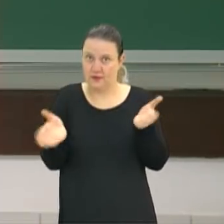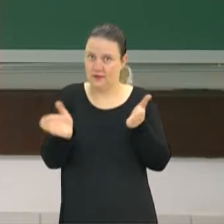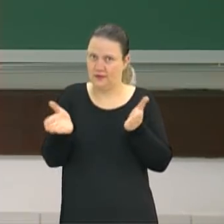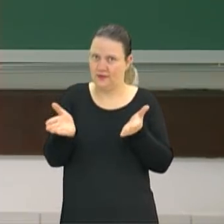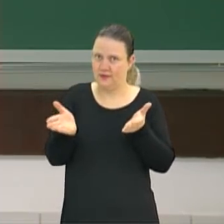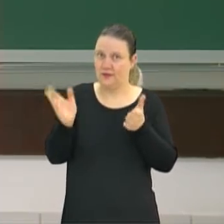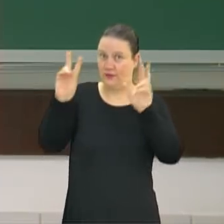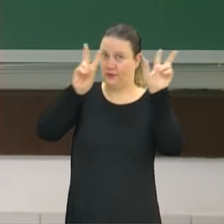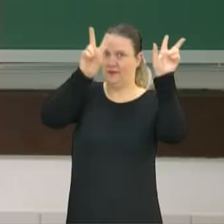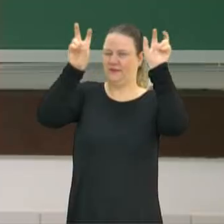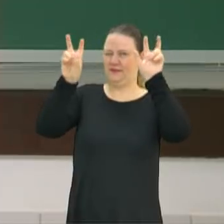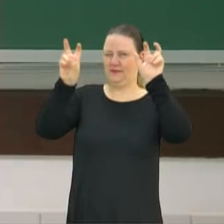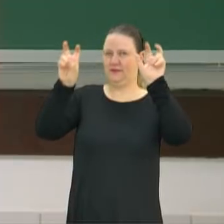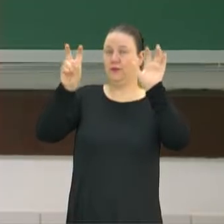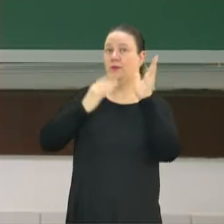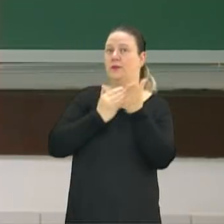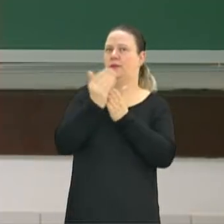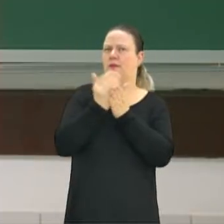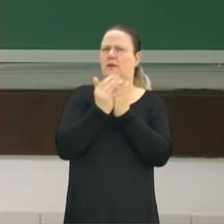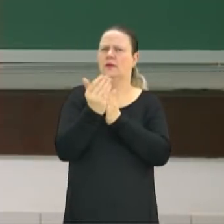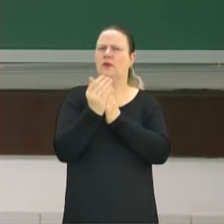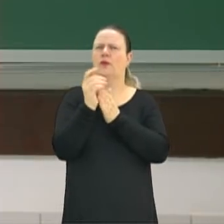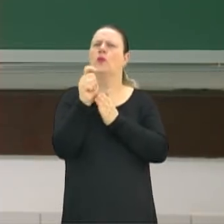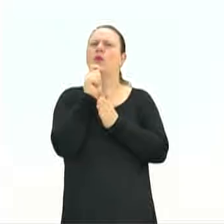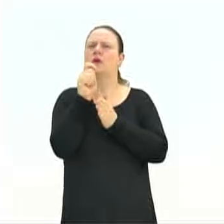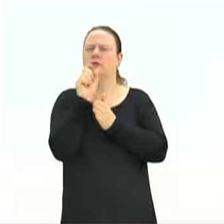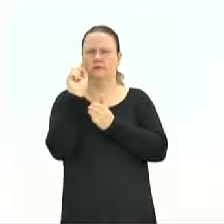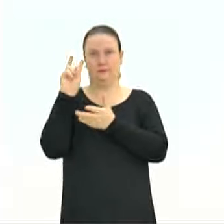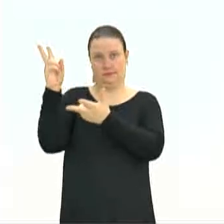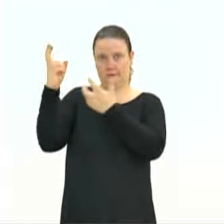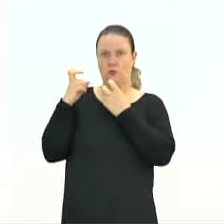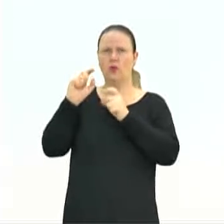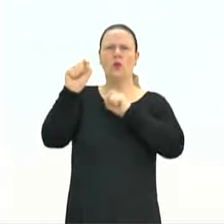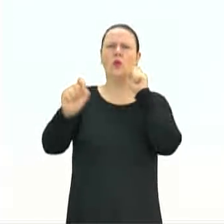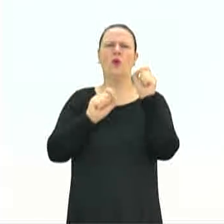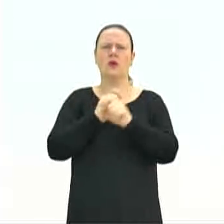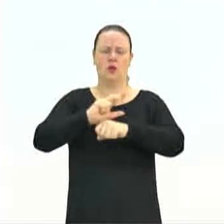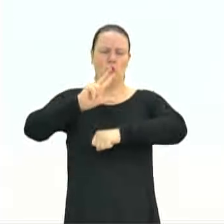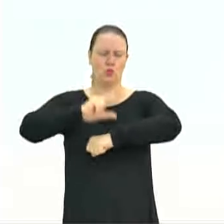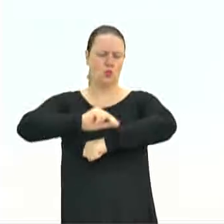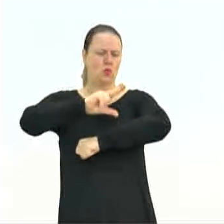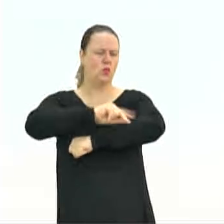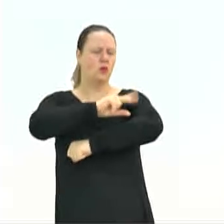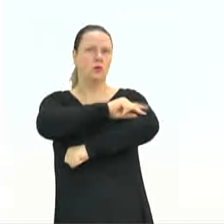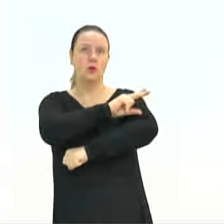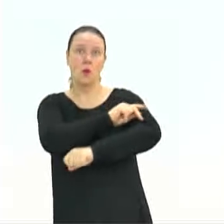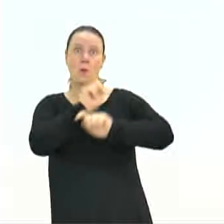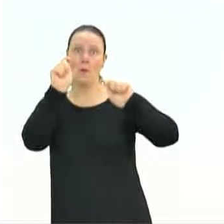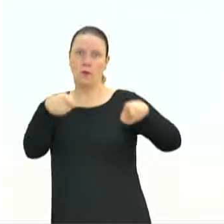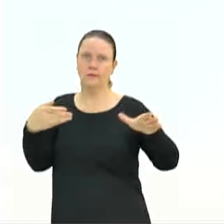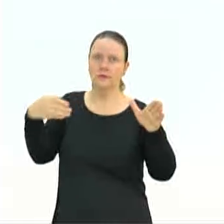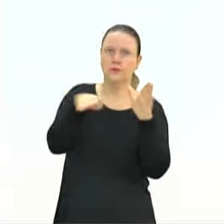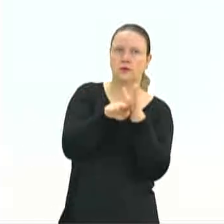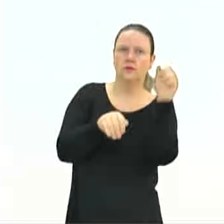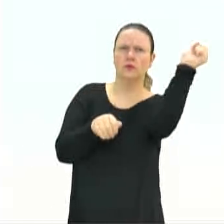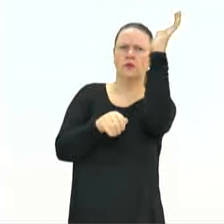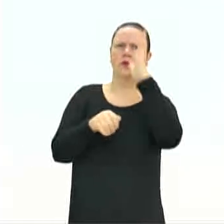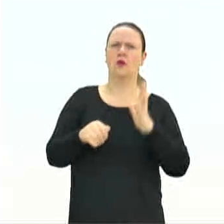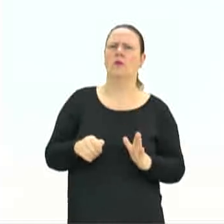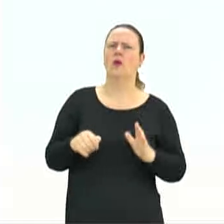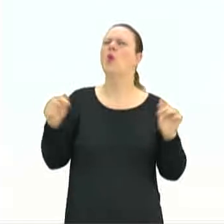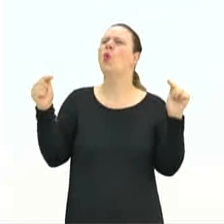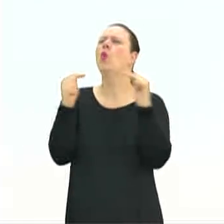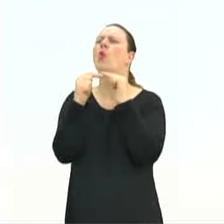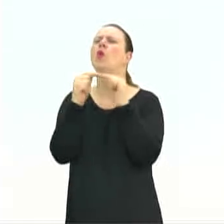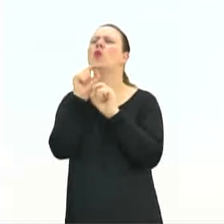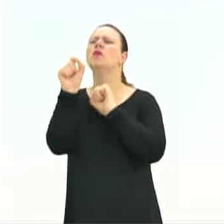nossa reportagem de hoje aqui? O que a nuvem de gafanhotos que pode chegar ao Brasil tem a ver com agronegócio? Essa notícia é um pouco antiga ali,